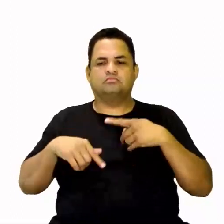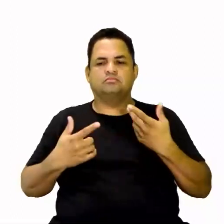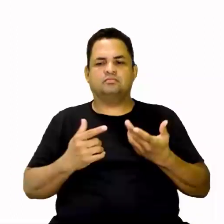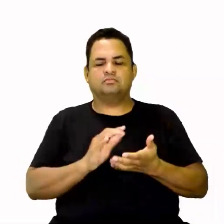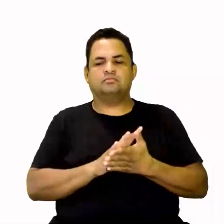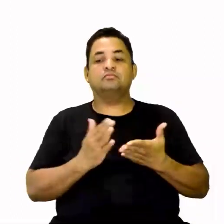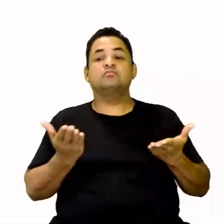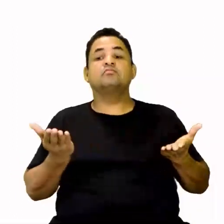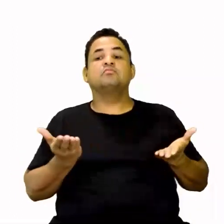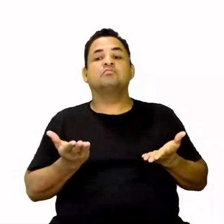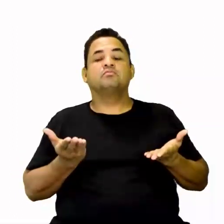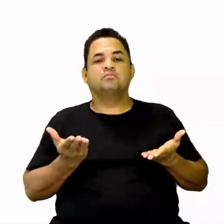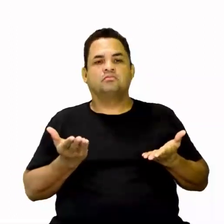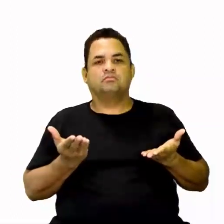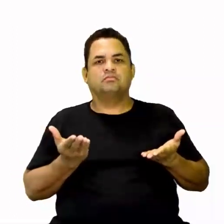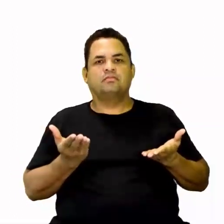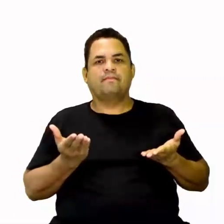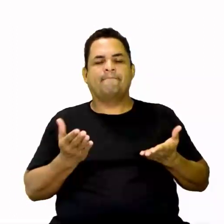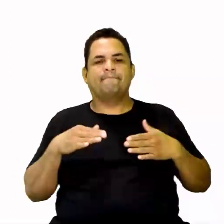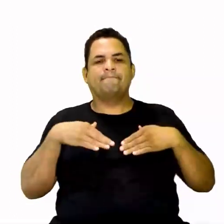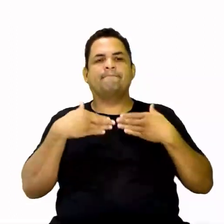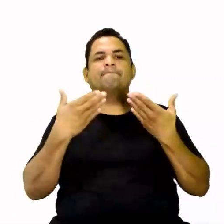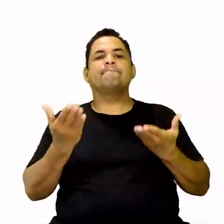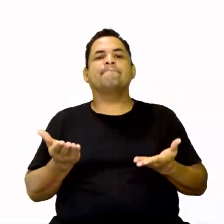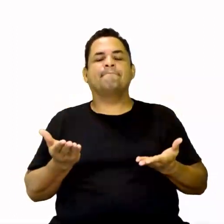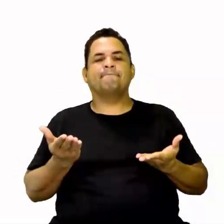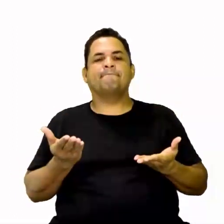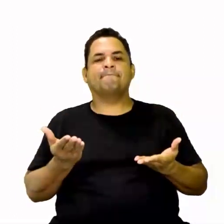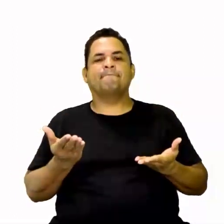E aí, qual seria